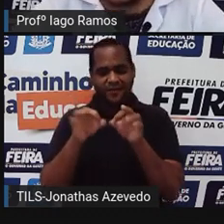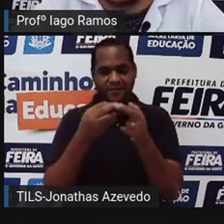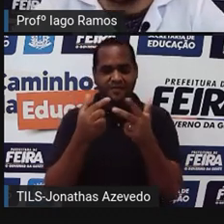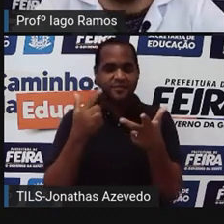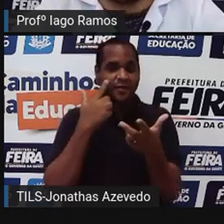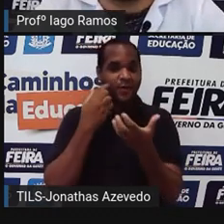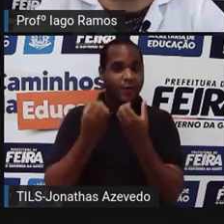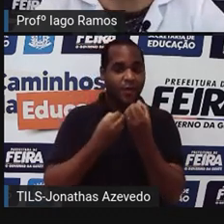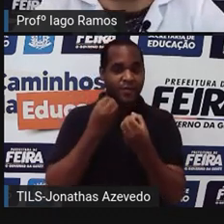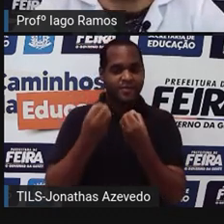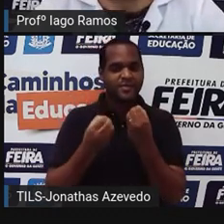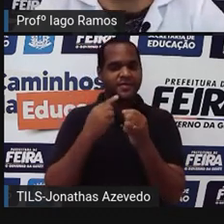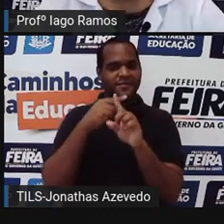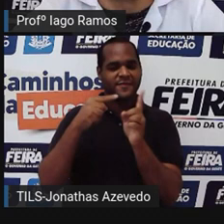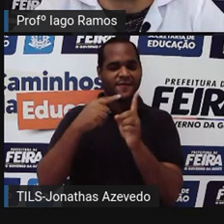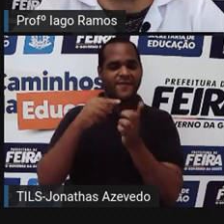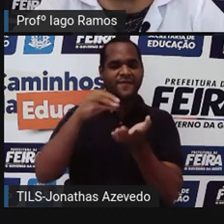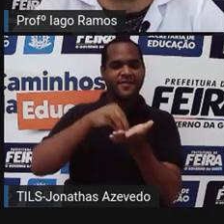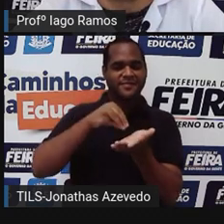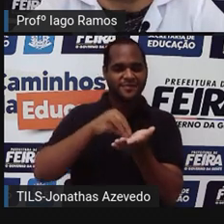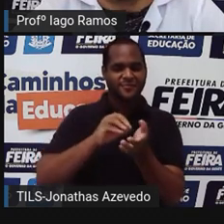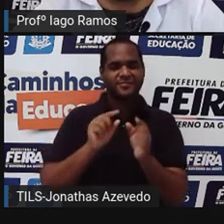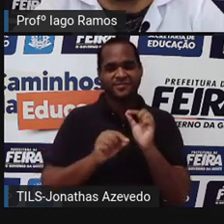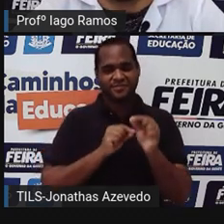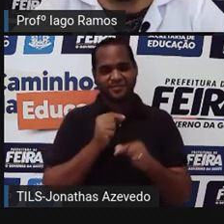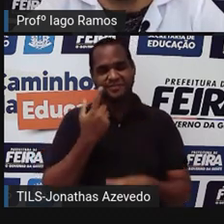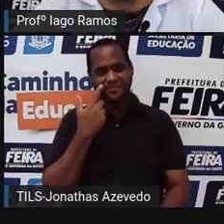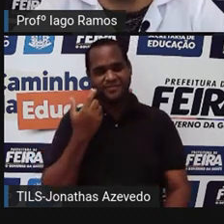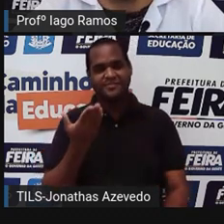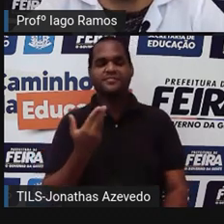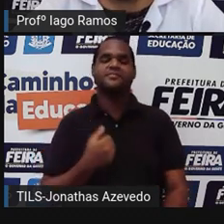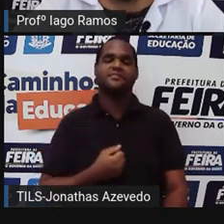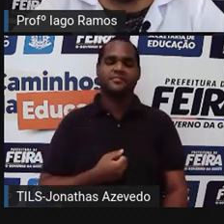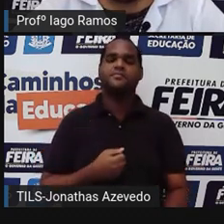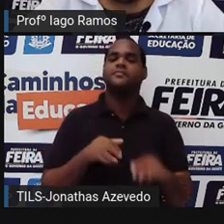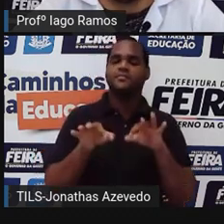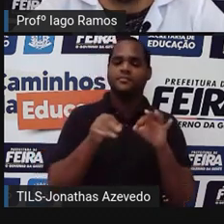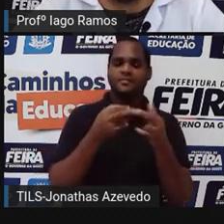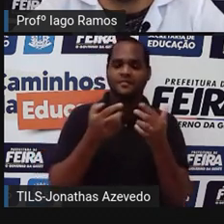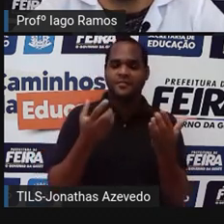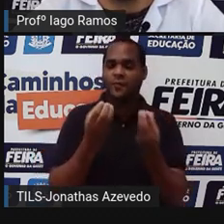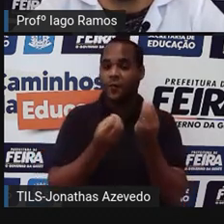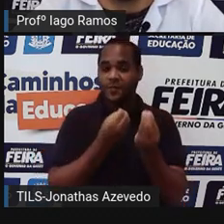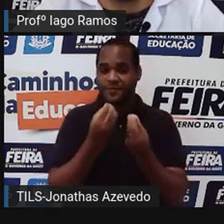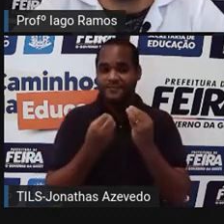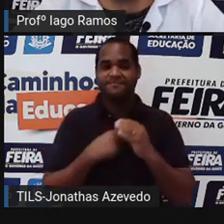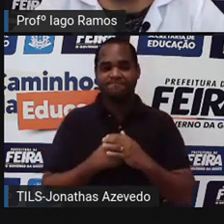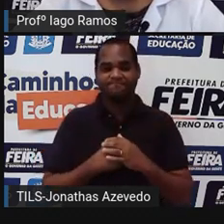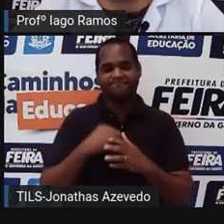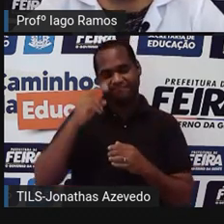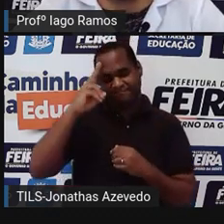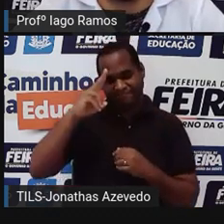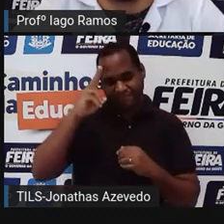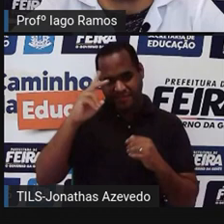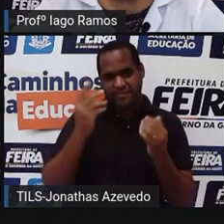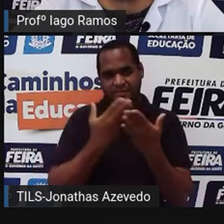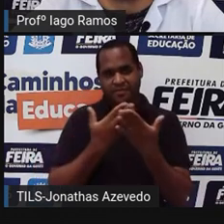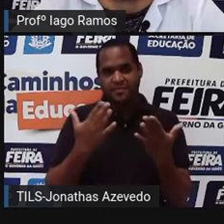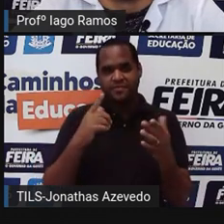tipo de equação incompleta, tá? E de que maneira é que a gente resolve isso? Só relembrando para